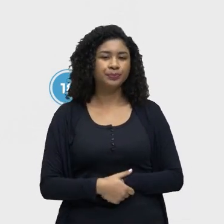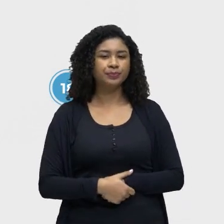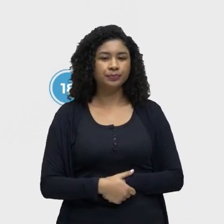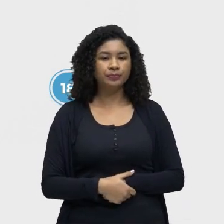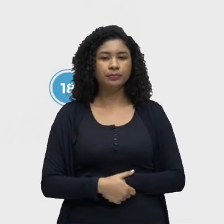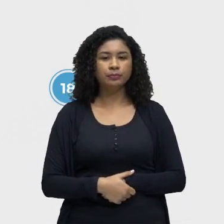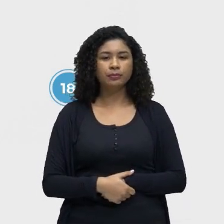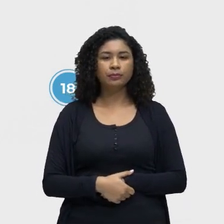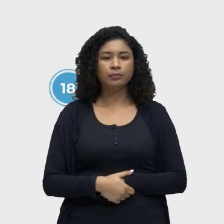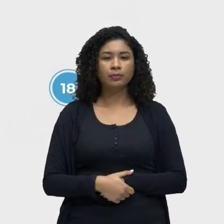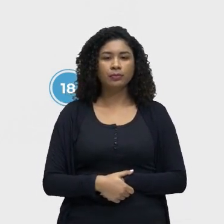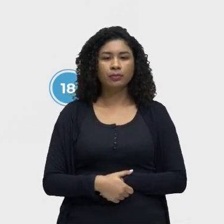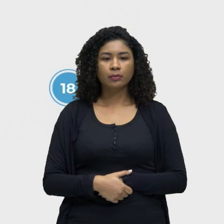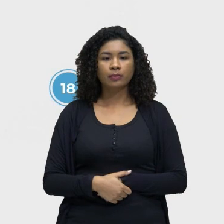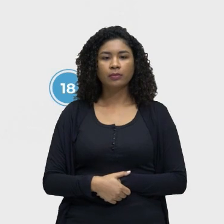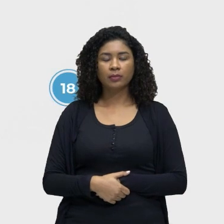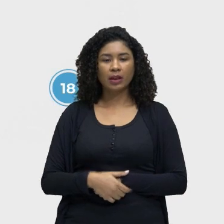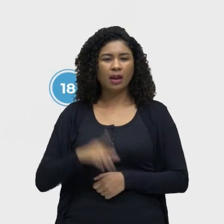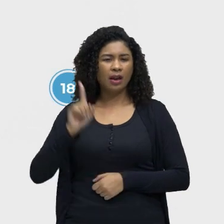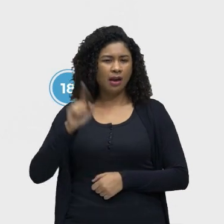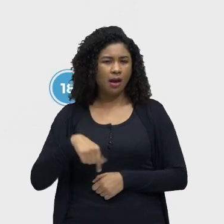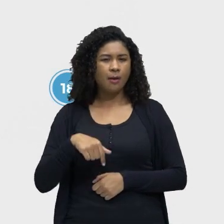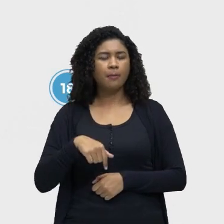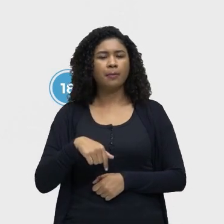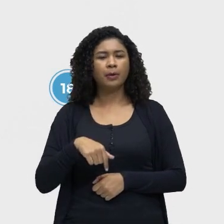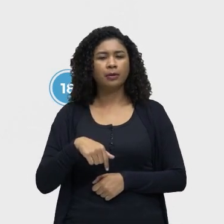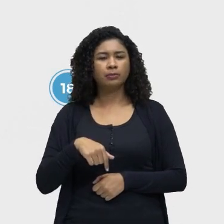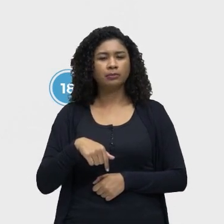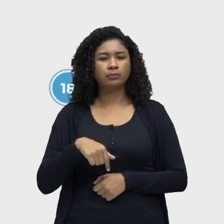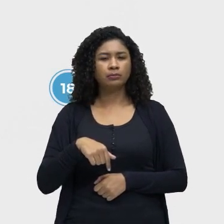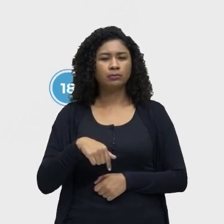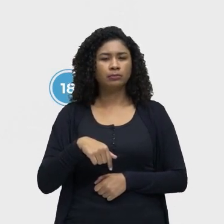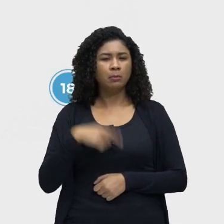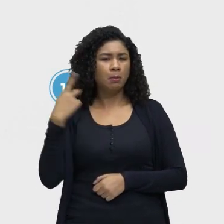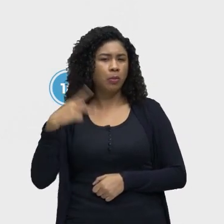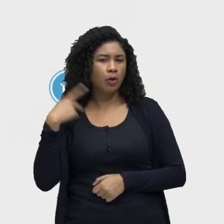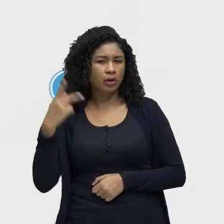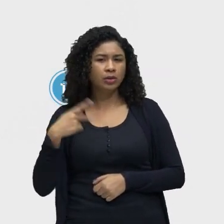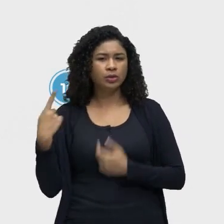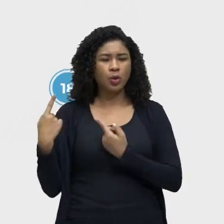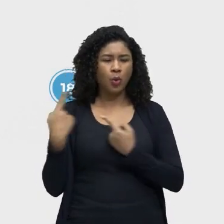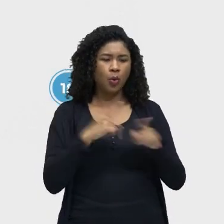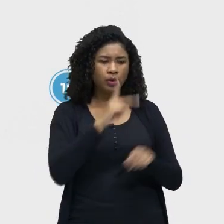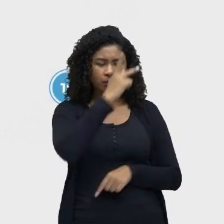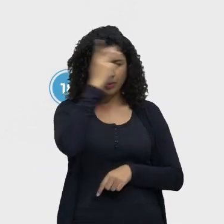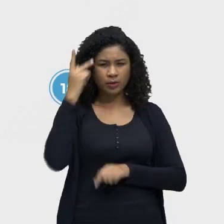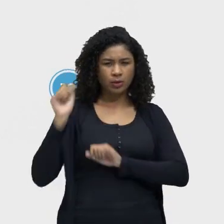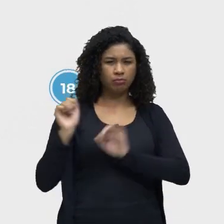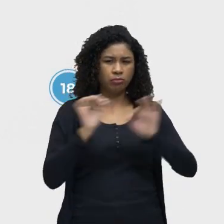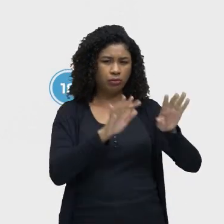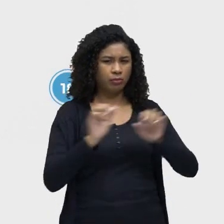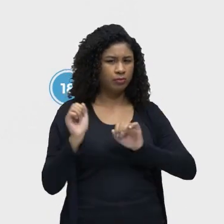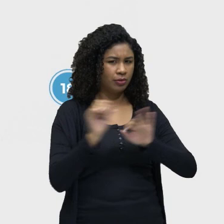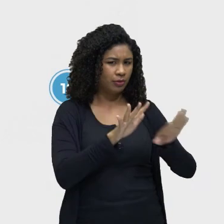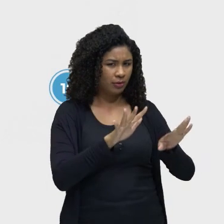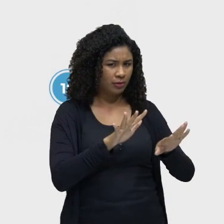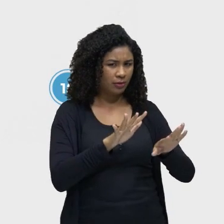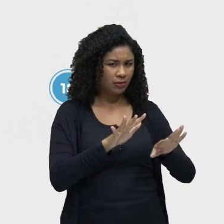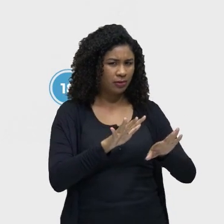da anti-imigração, quer dizer, uma política xenófoba contra o estrangeiro, para que se purifique a raça da